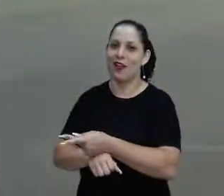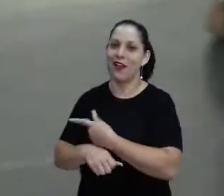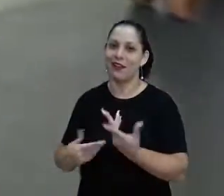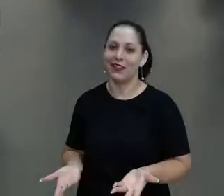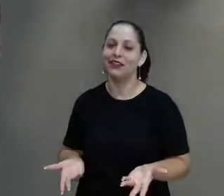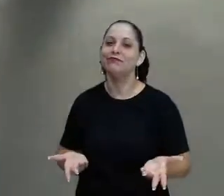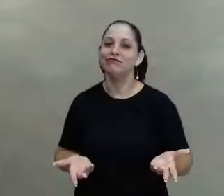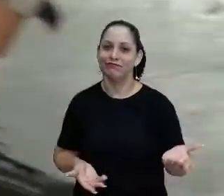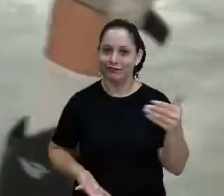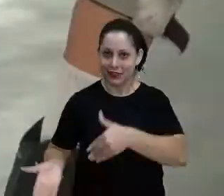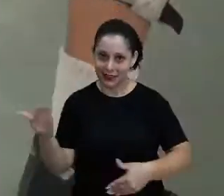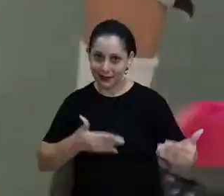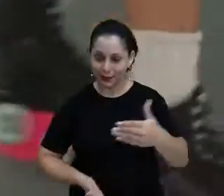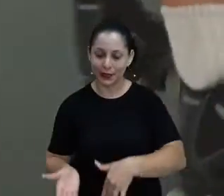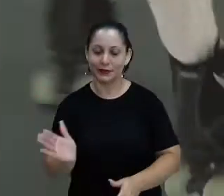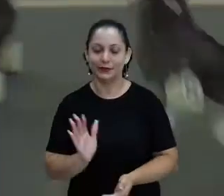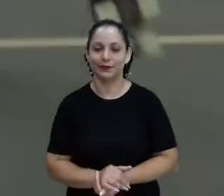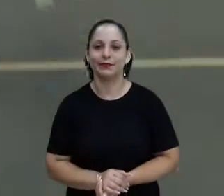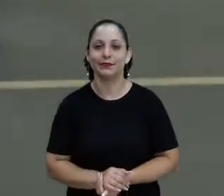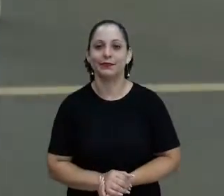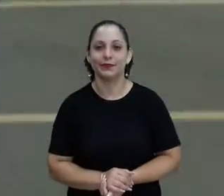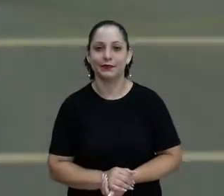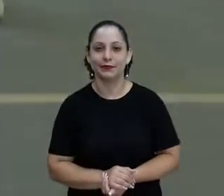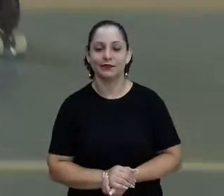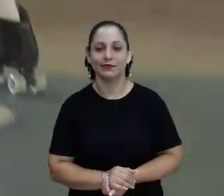participar. Muito bom.